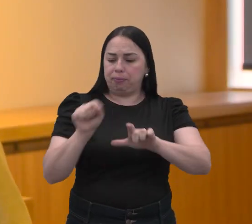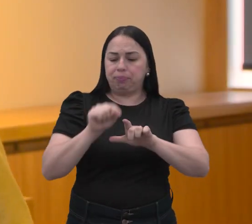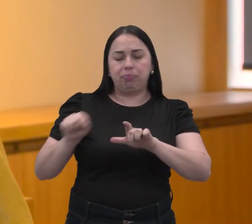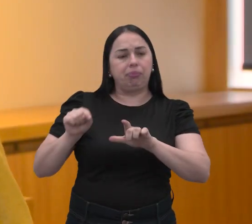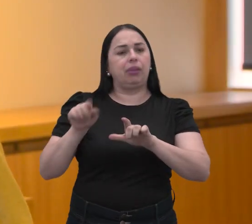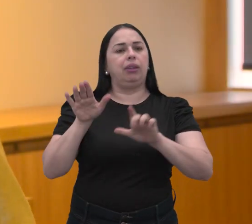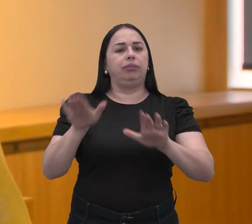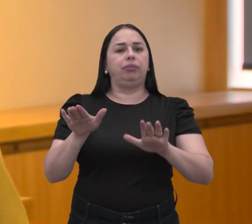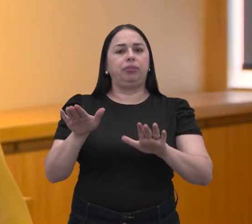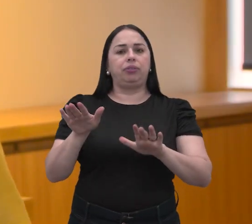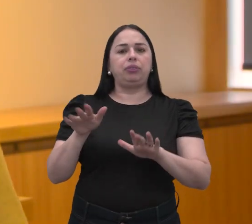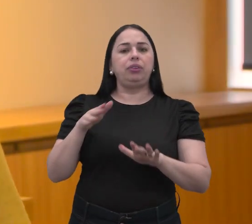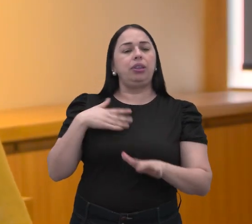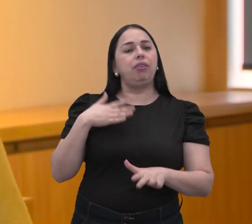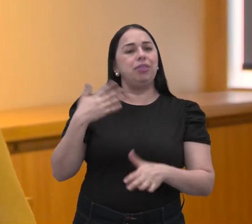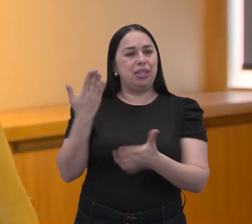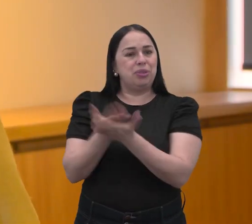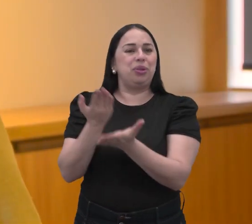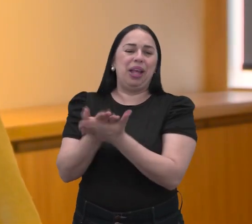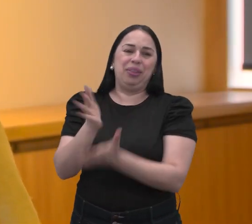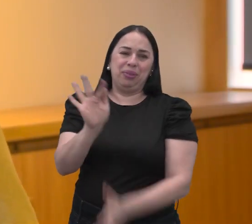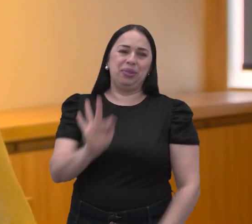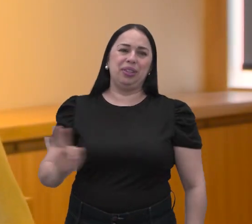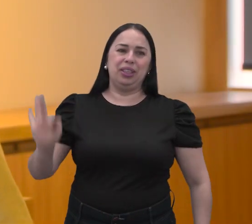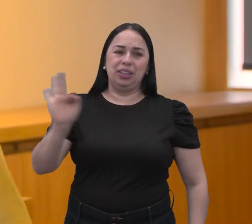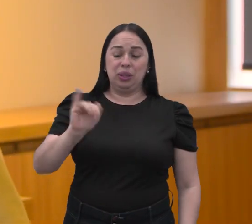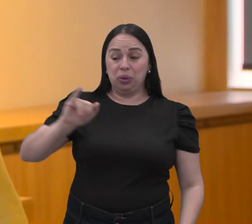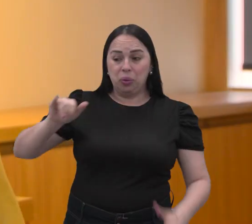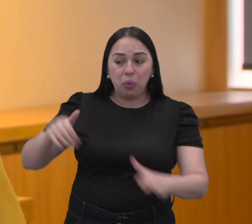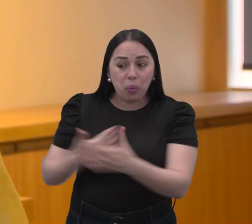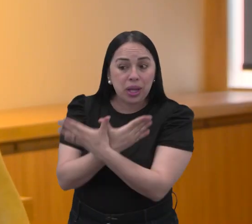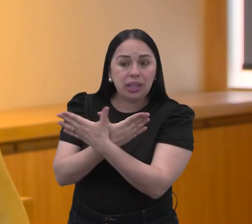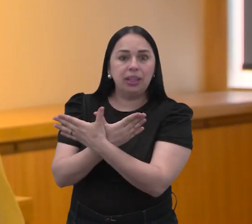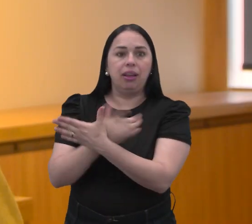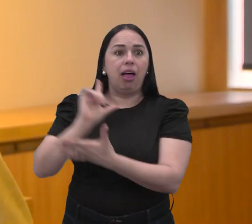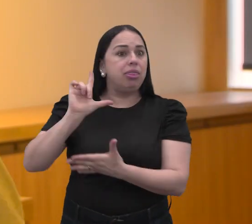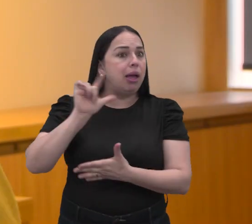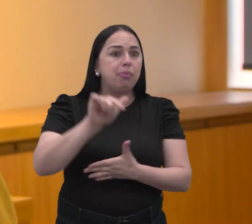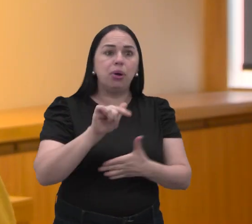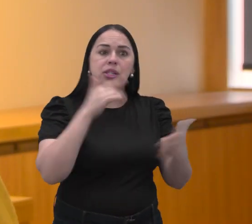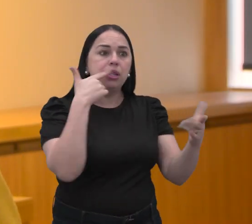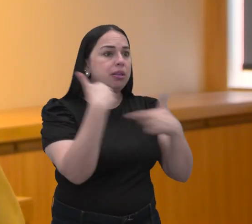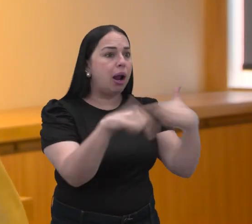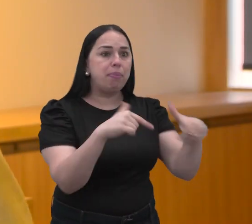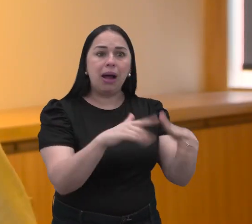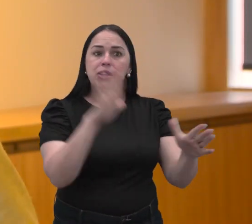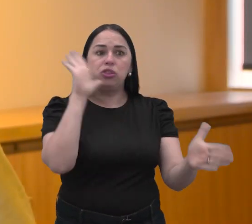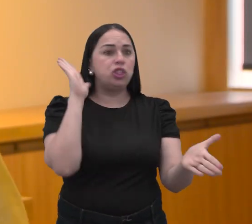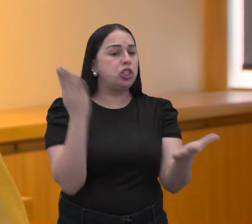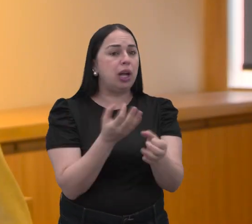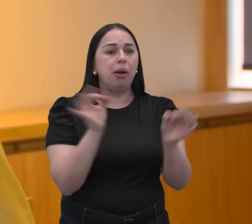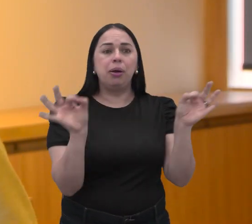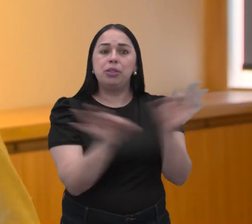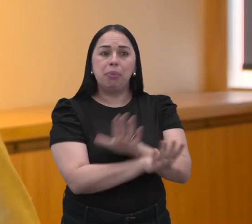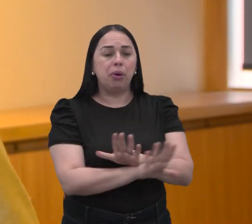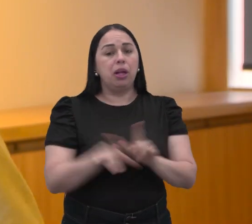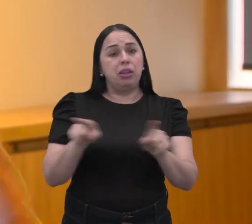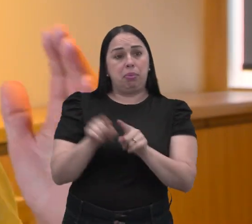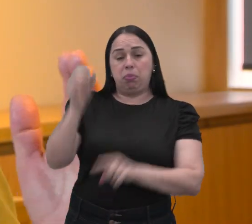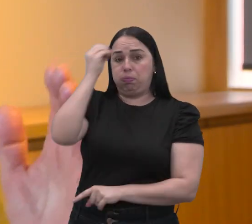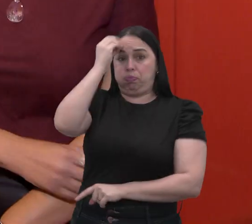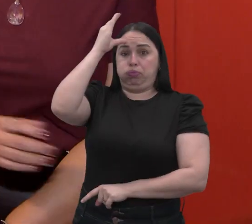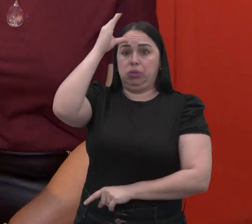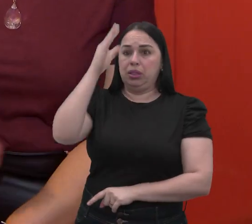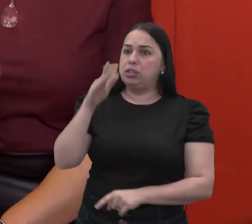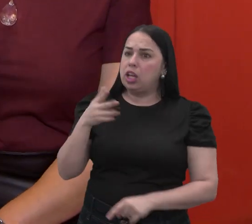eletrônica, já era tipo, você fazer ITA, você saía já com um emprego garantido, além do conhecimento